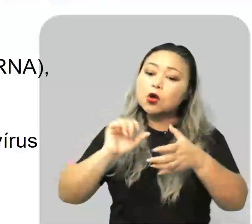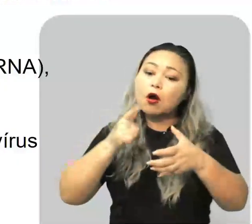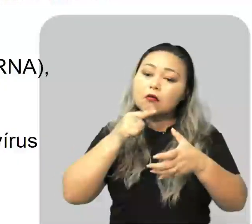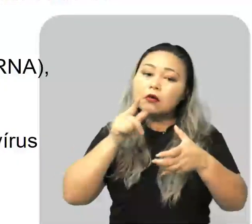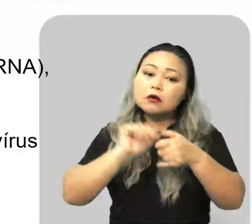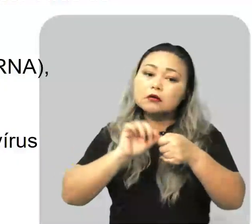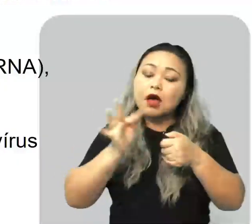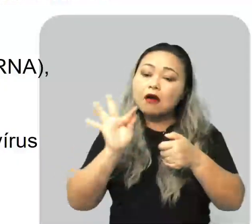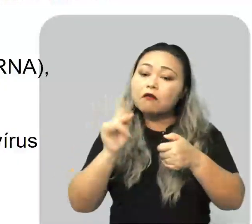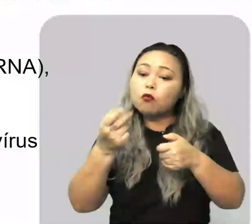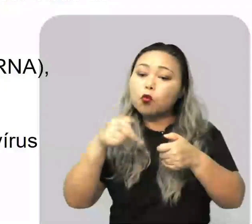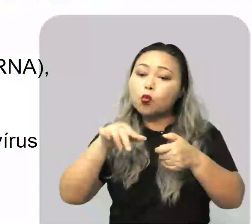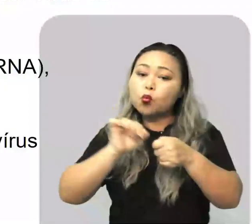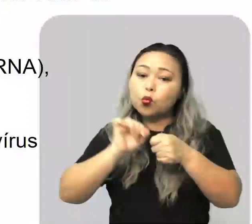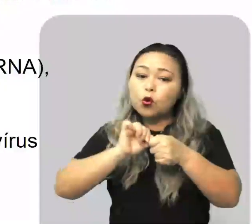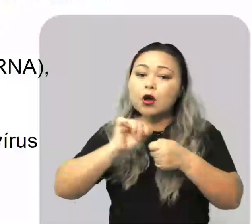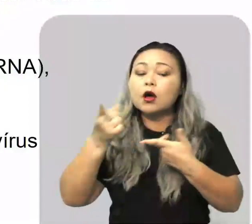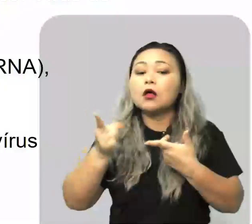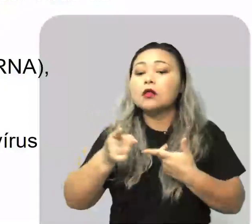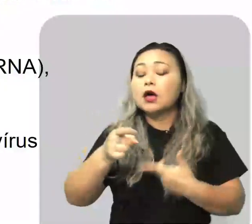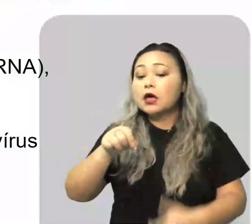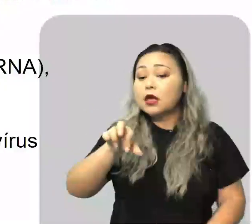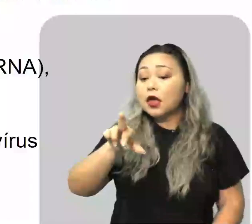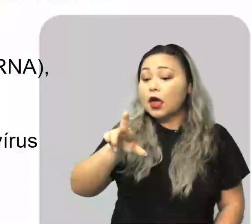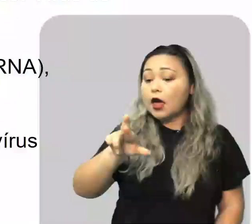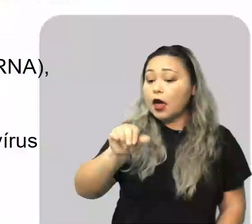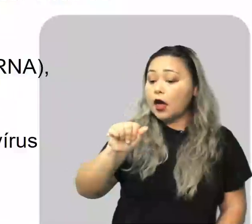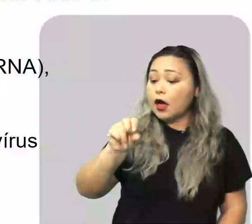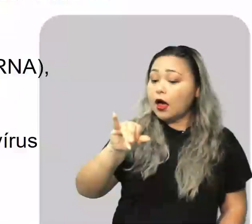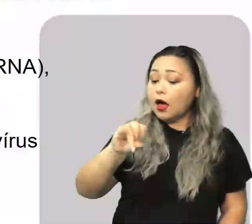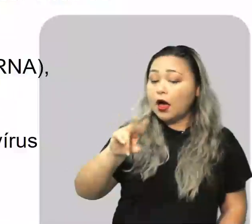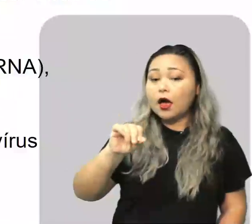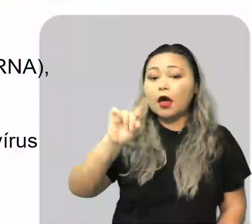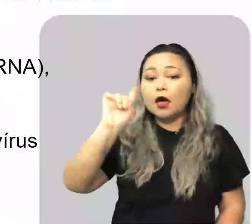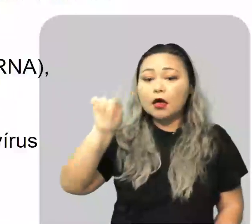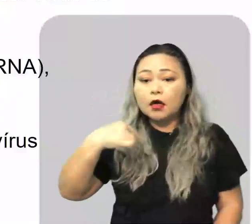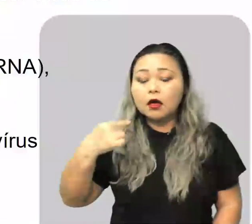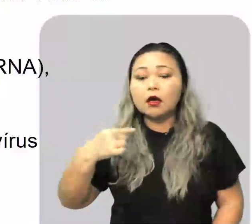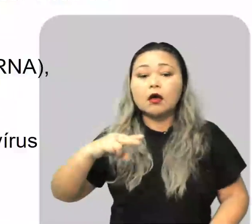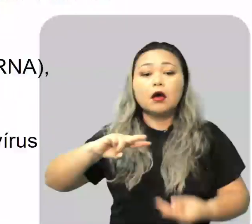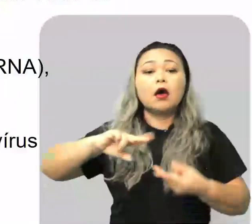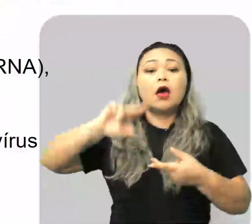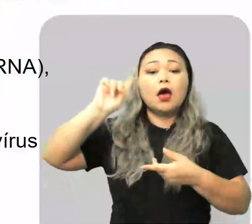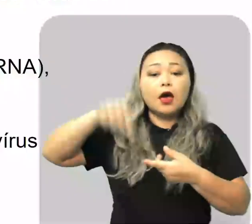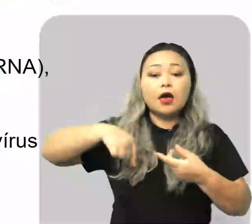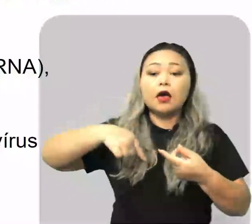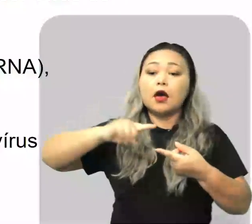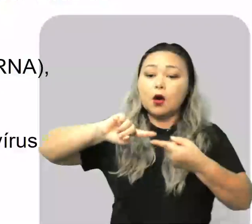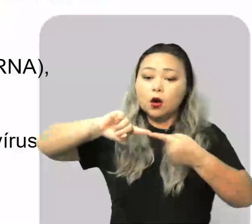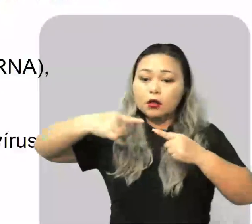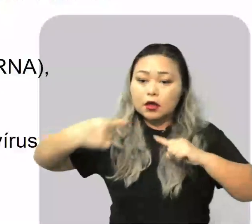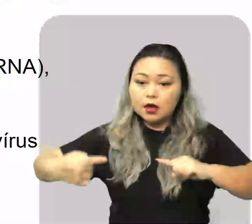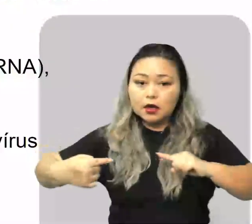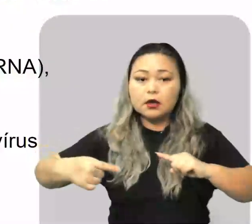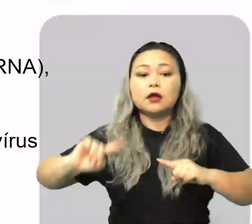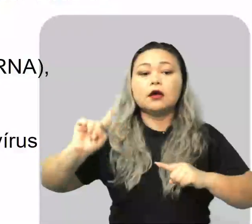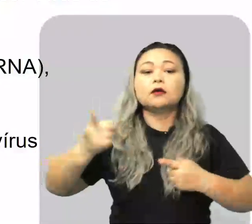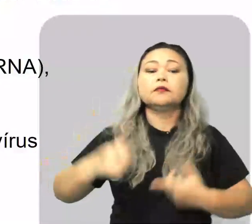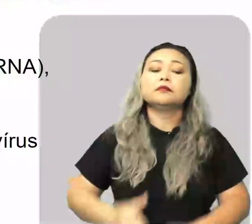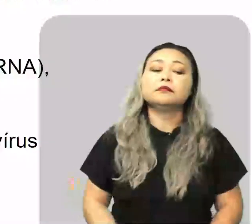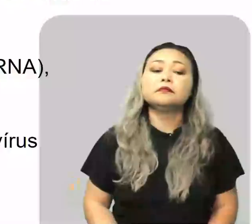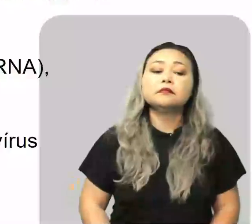a raiva, cujo agente etiológico é o vírus do gênero Lyssavirus, também um vírus de